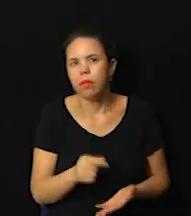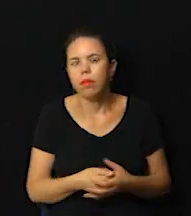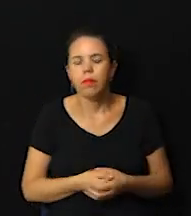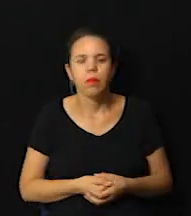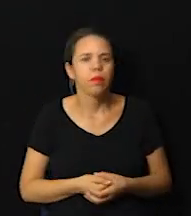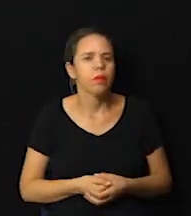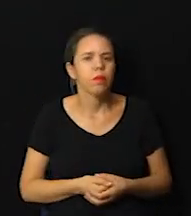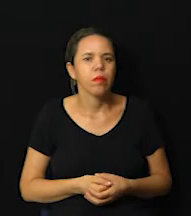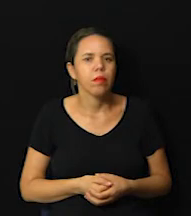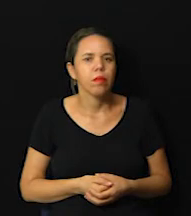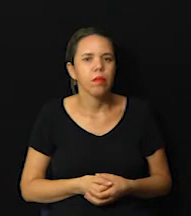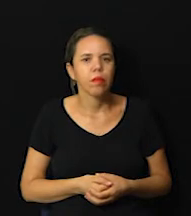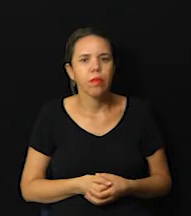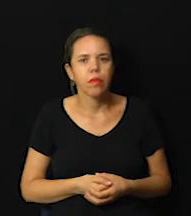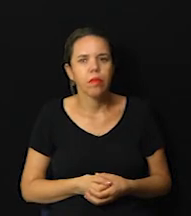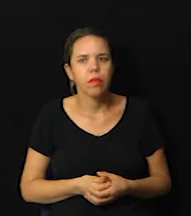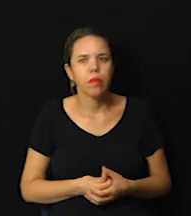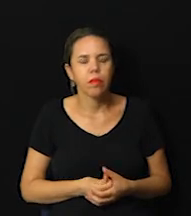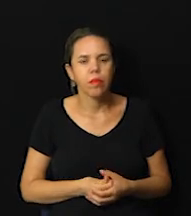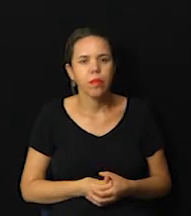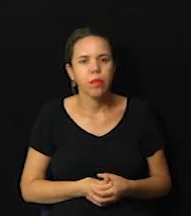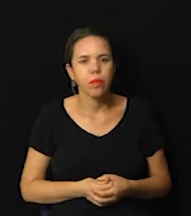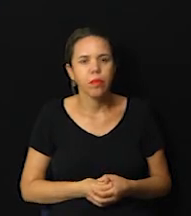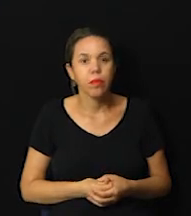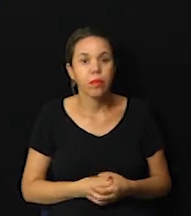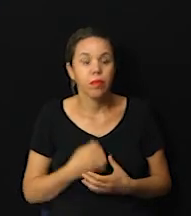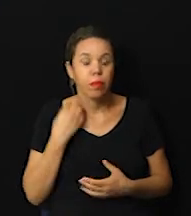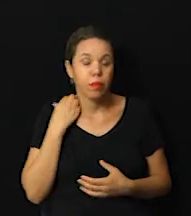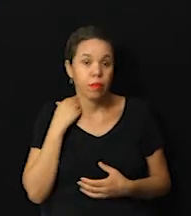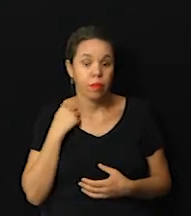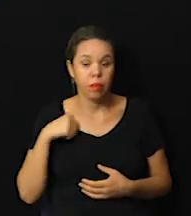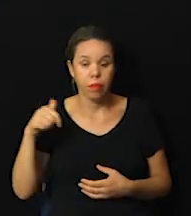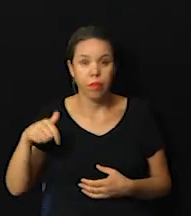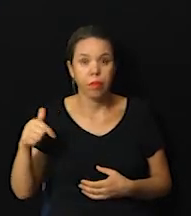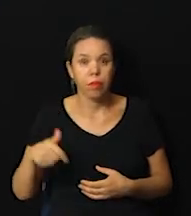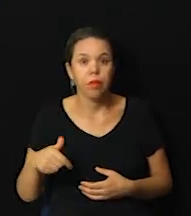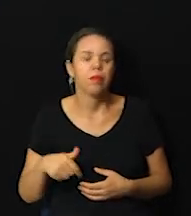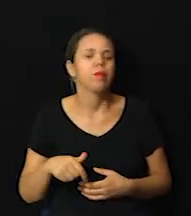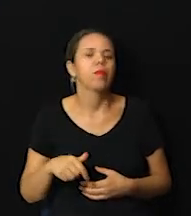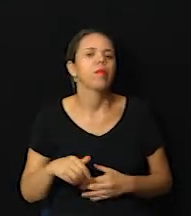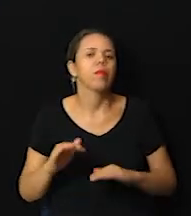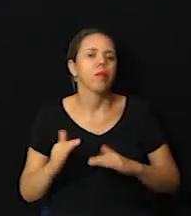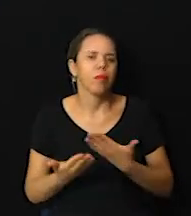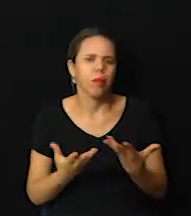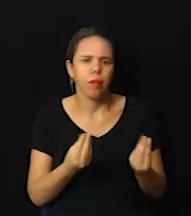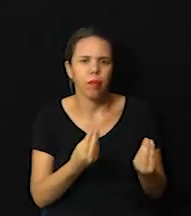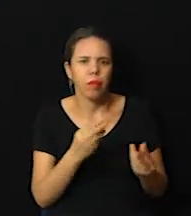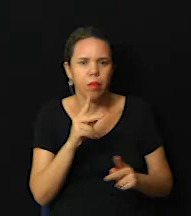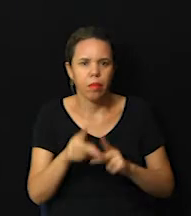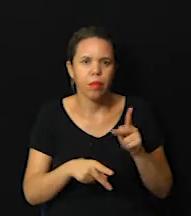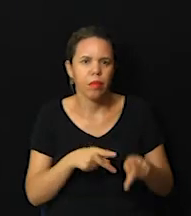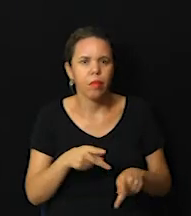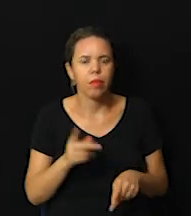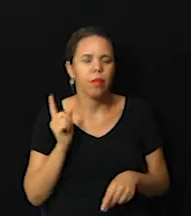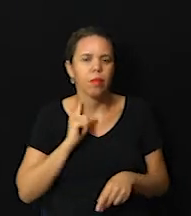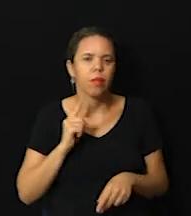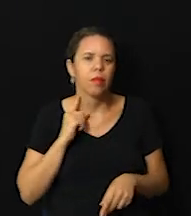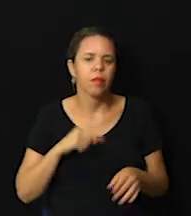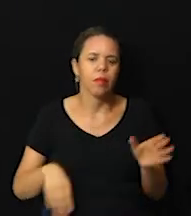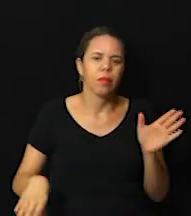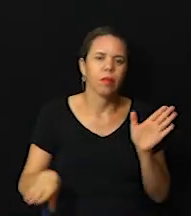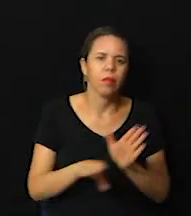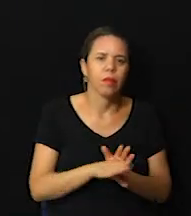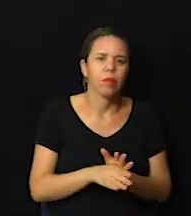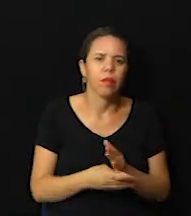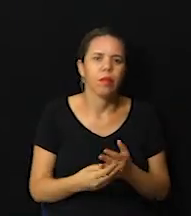não. E, inclusive, aqui na Vila Brandina são muitas pessoas do interior de Minas Gerais,